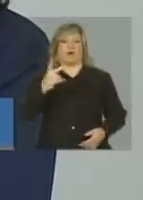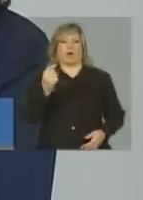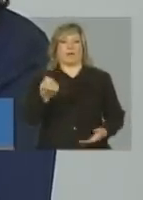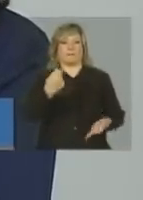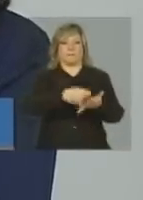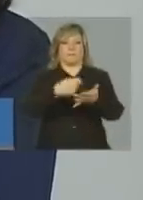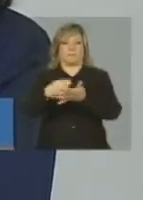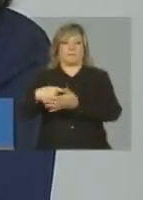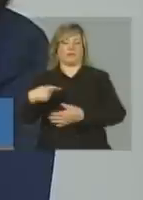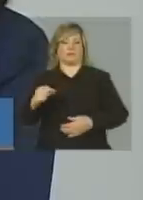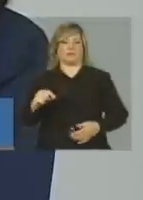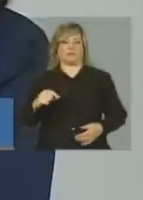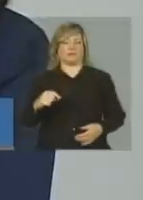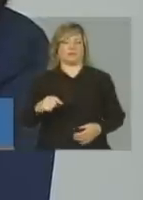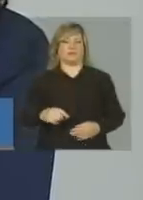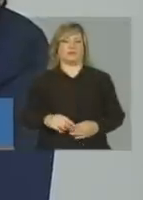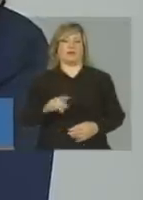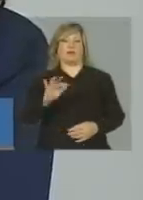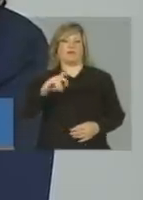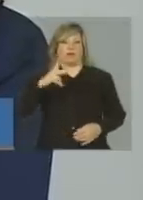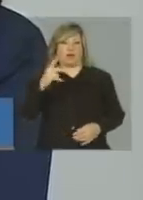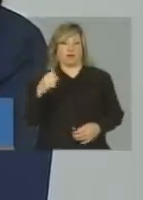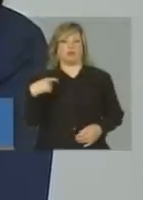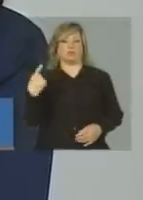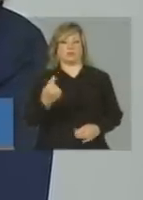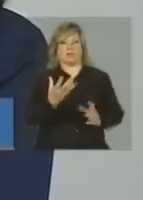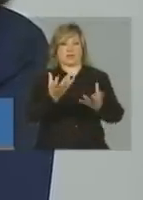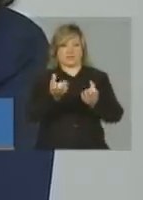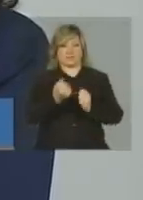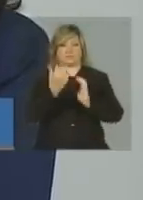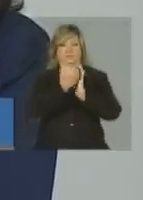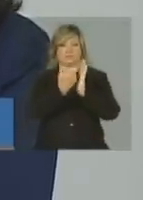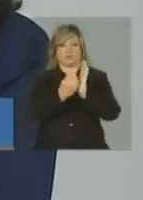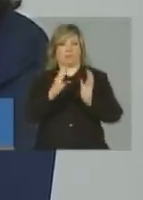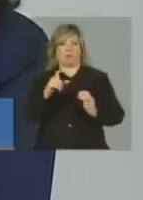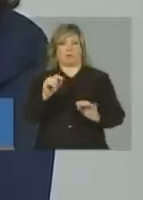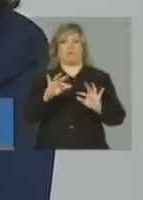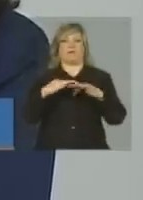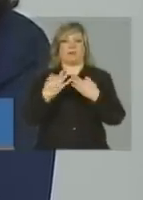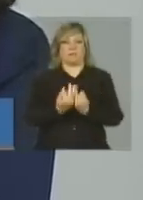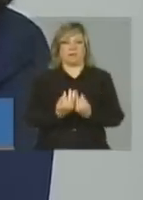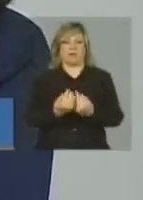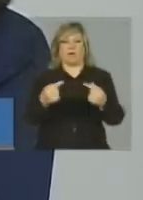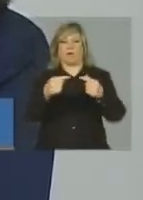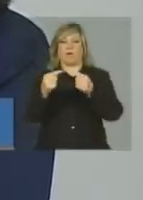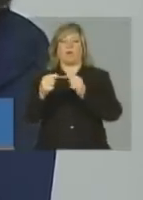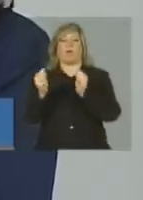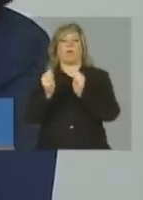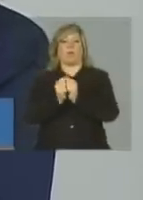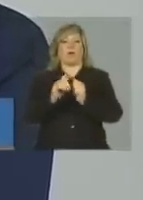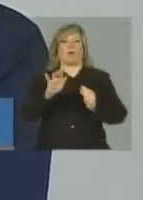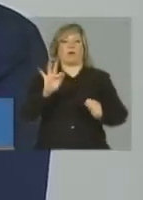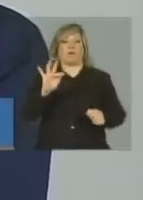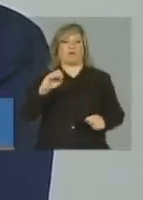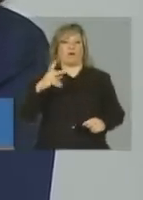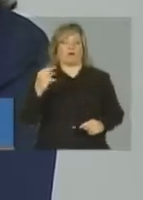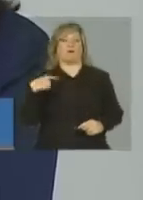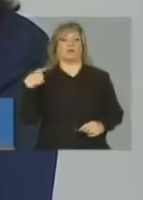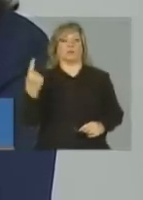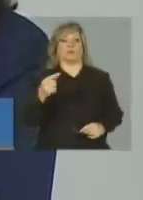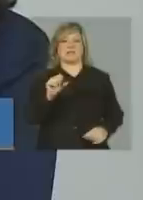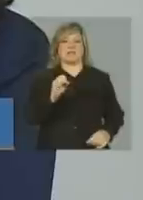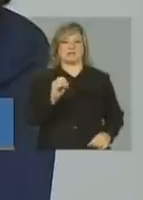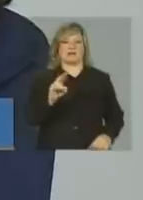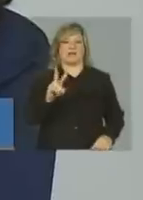beneficiários, da folha de beneficiários do programa Bolsa Família, com a folha de servidores municipais e, se